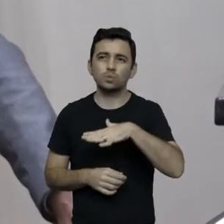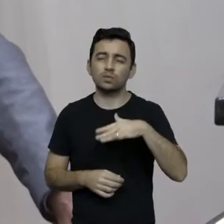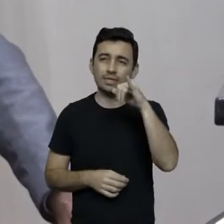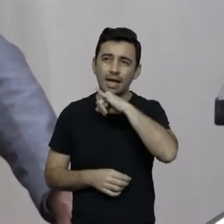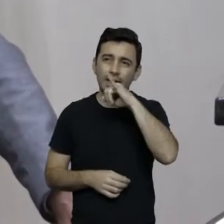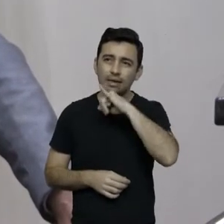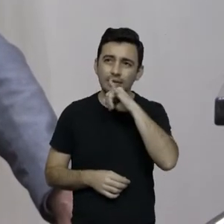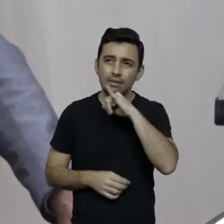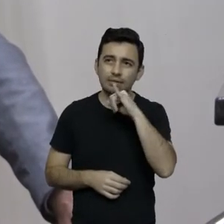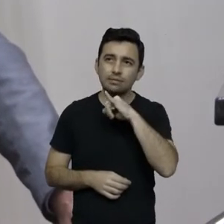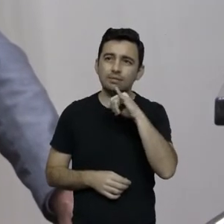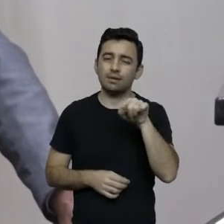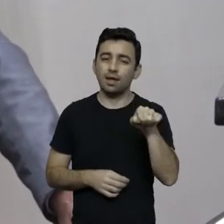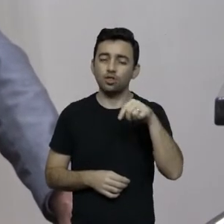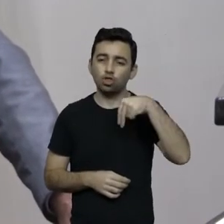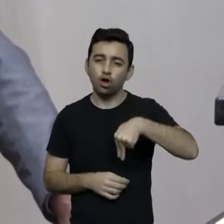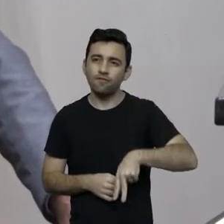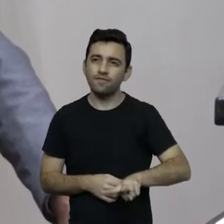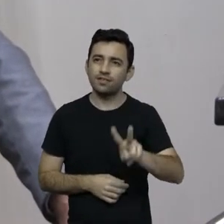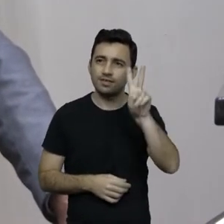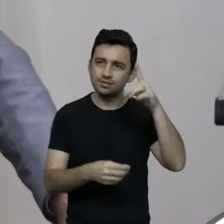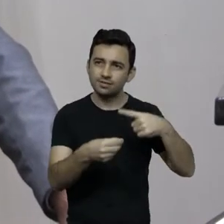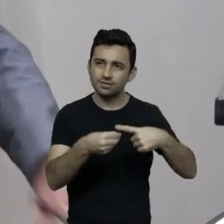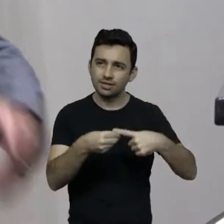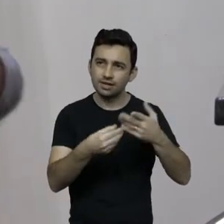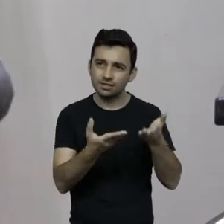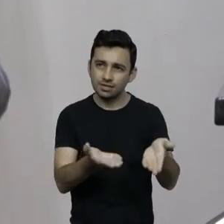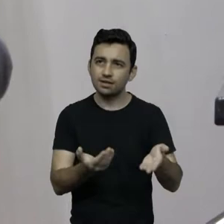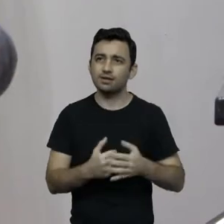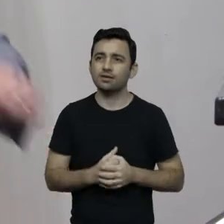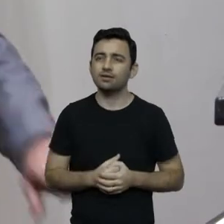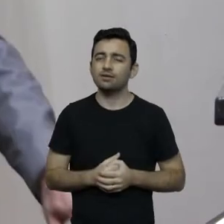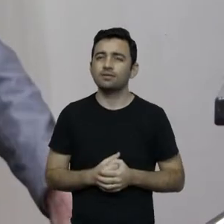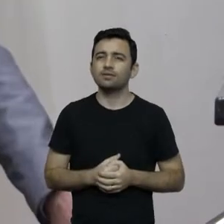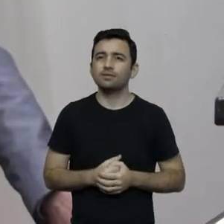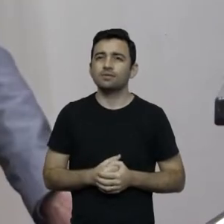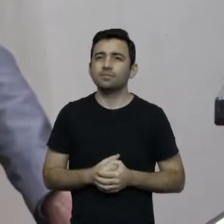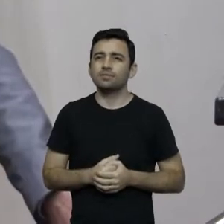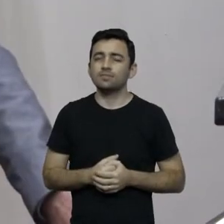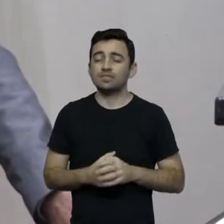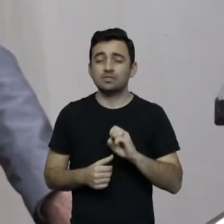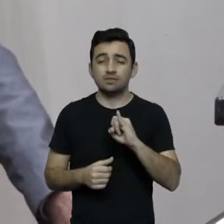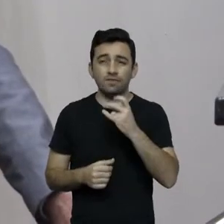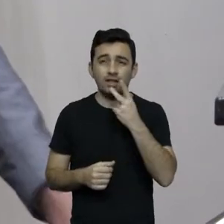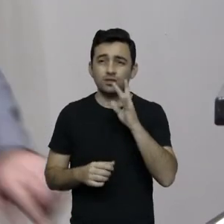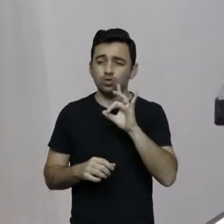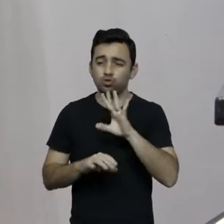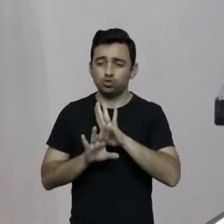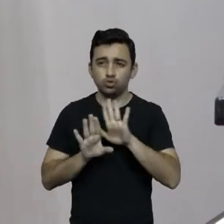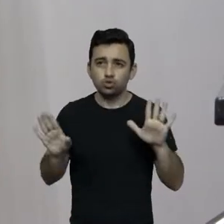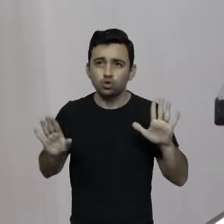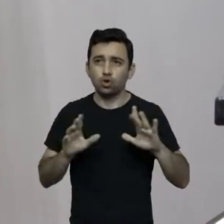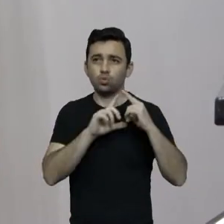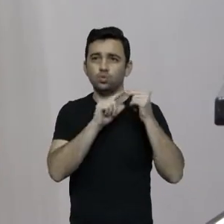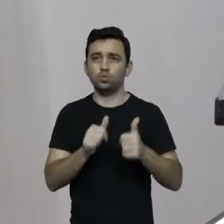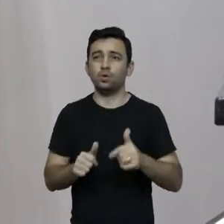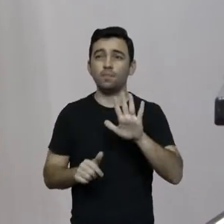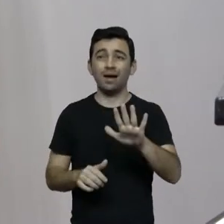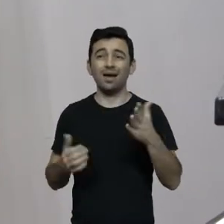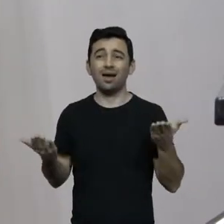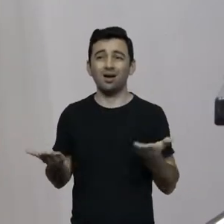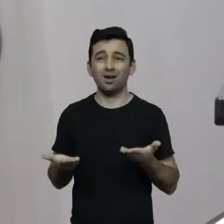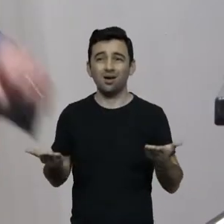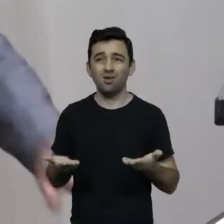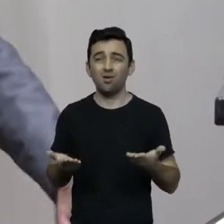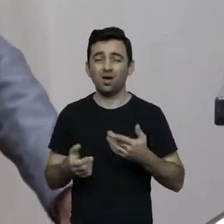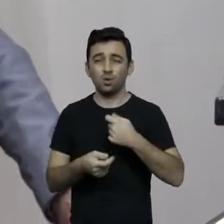se nós fossemos falar apenas da Cultura é mas a nossa economia